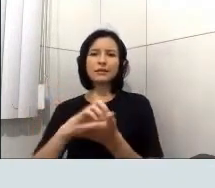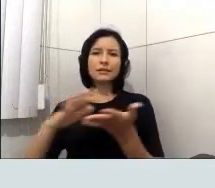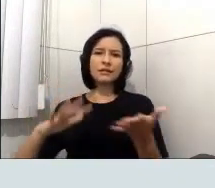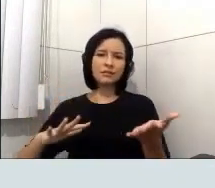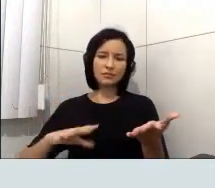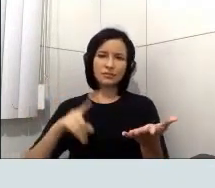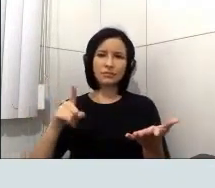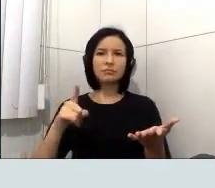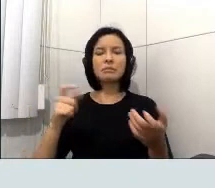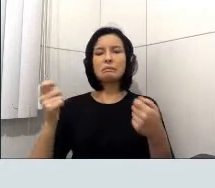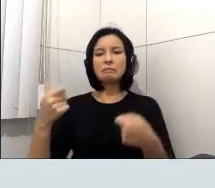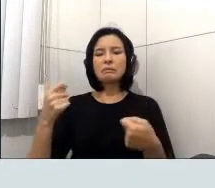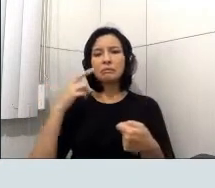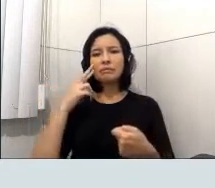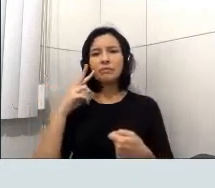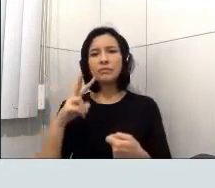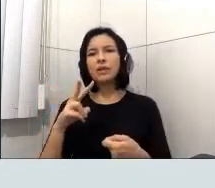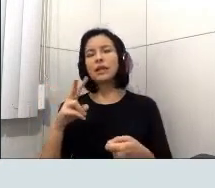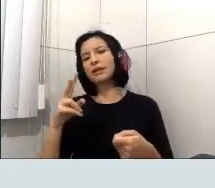para vocês